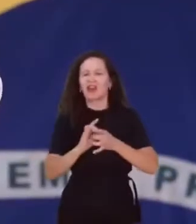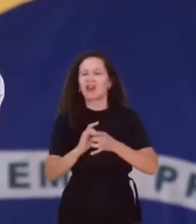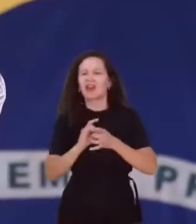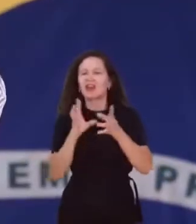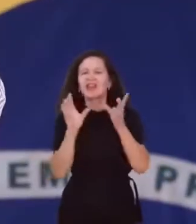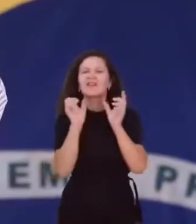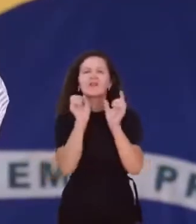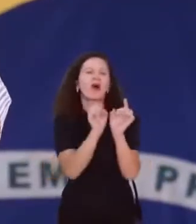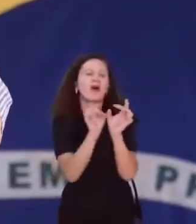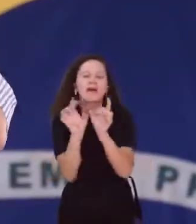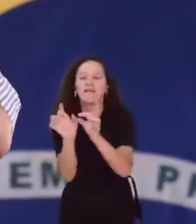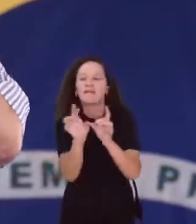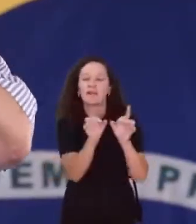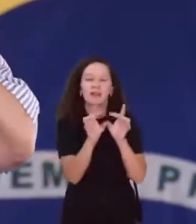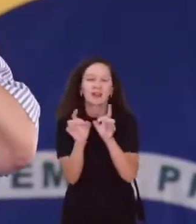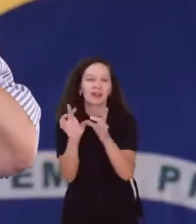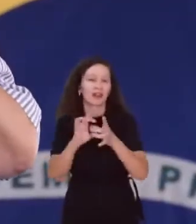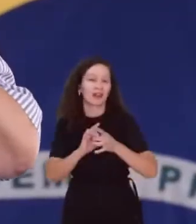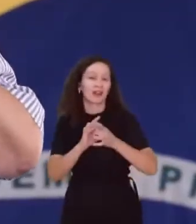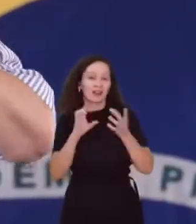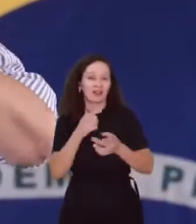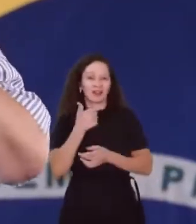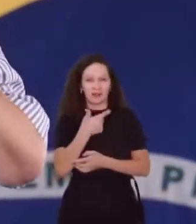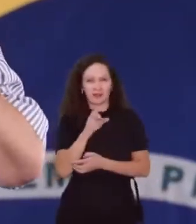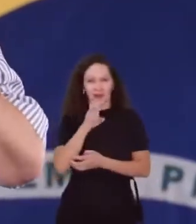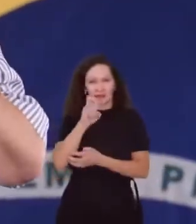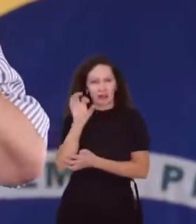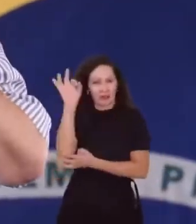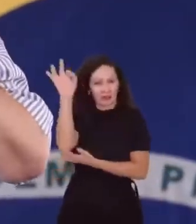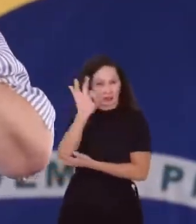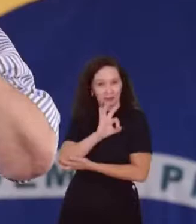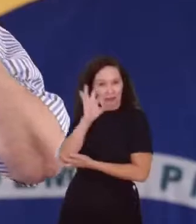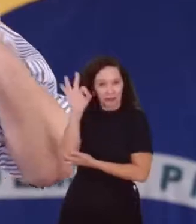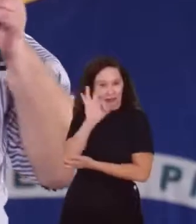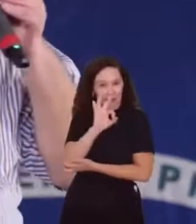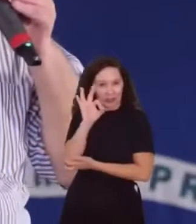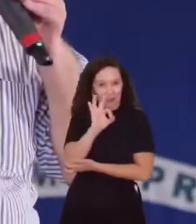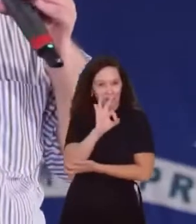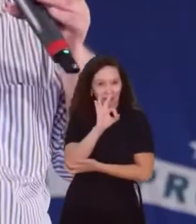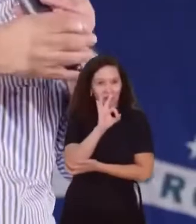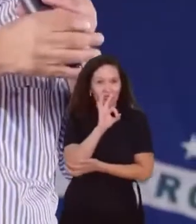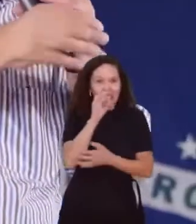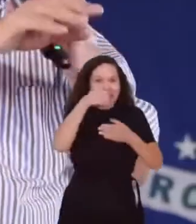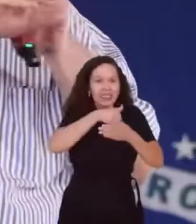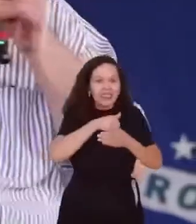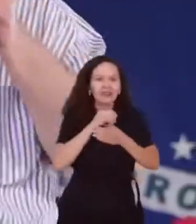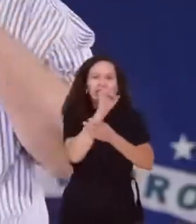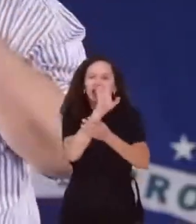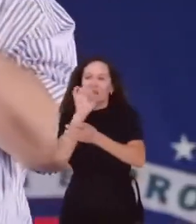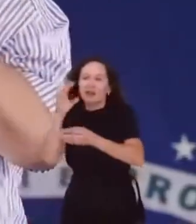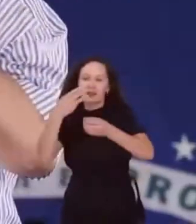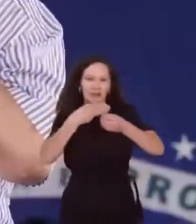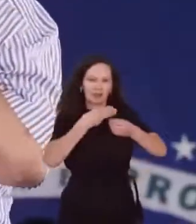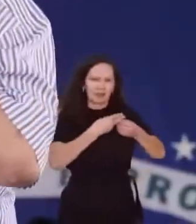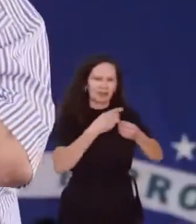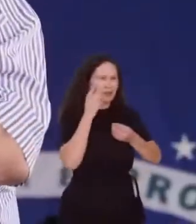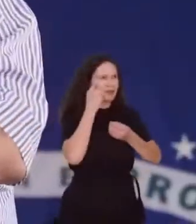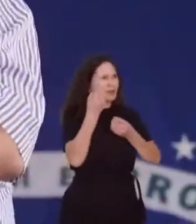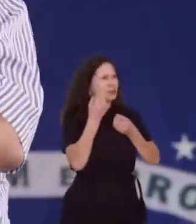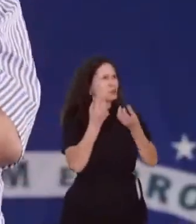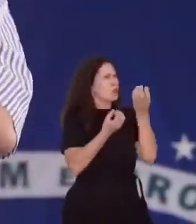de 25% da área de cada município, eu reflito sobre isso da seguinte